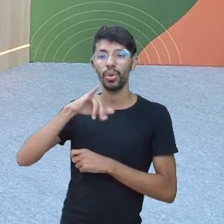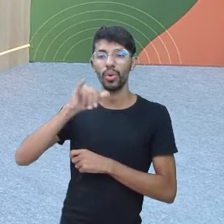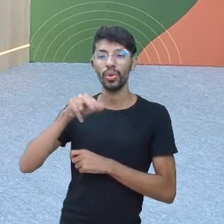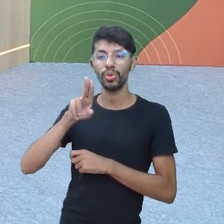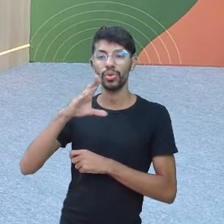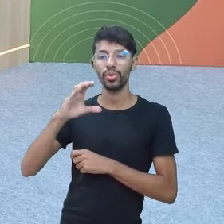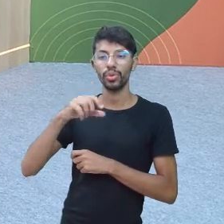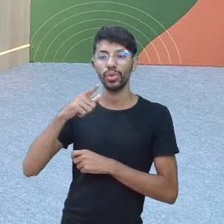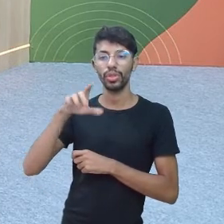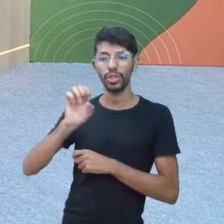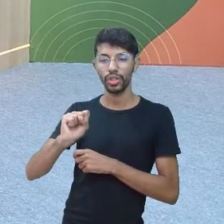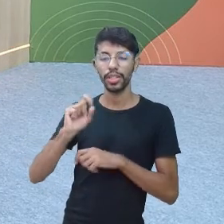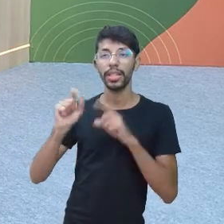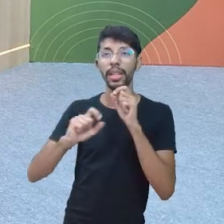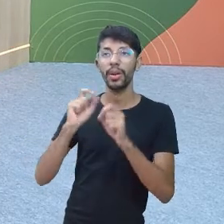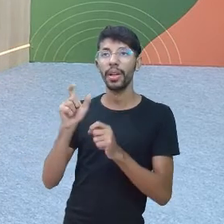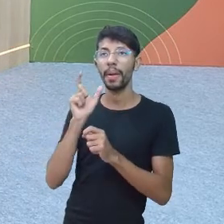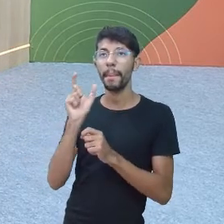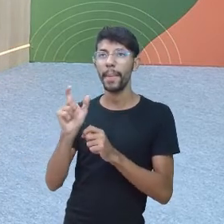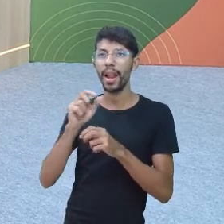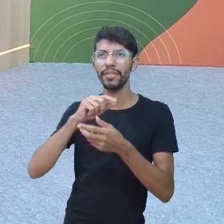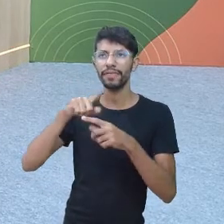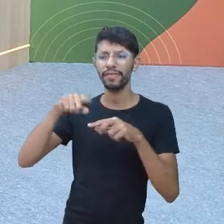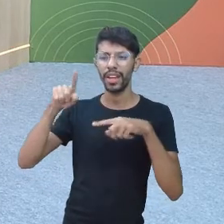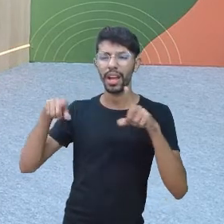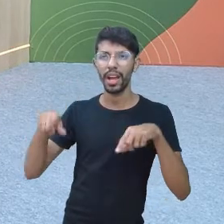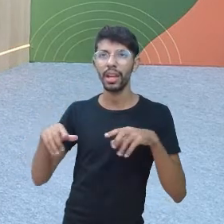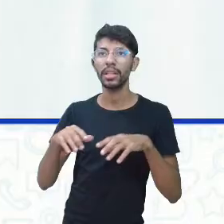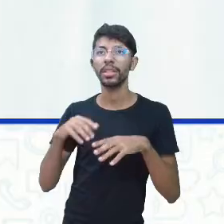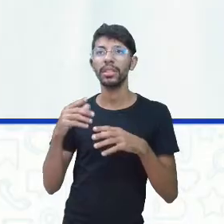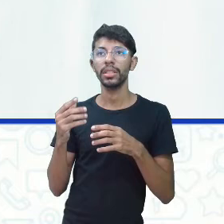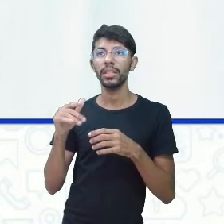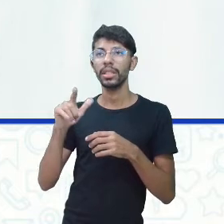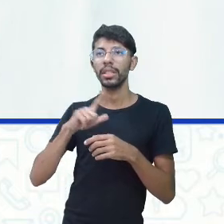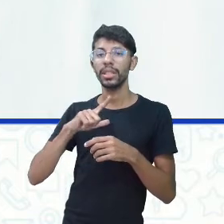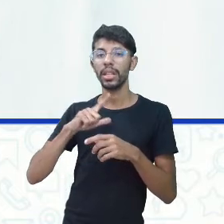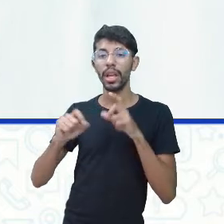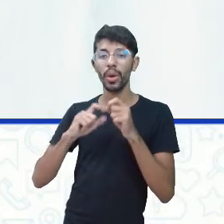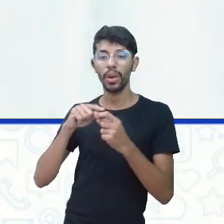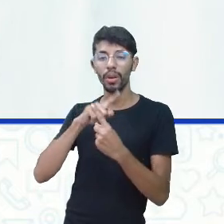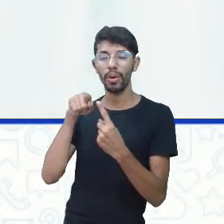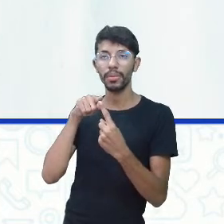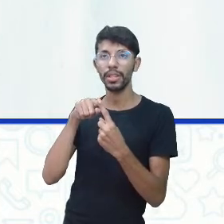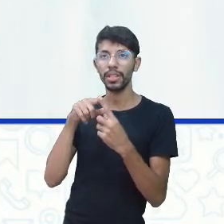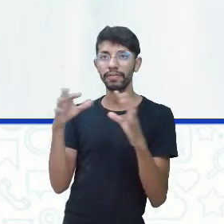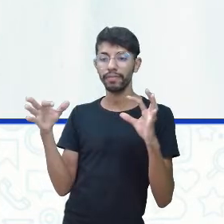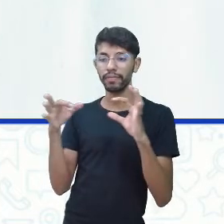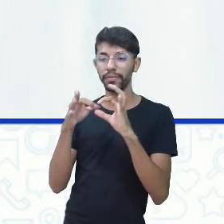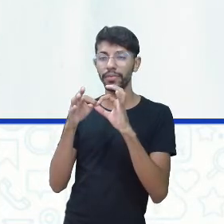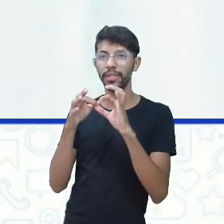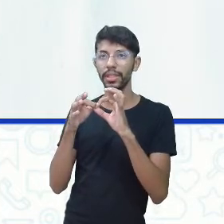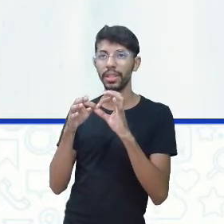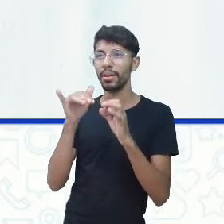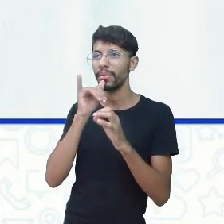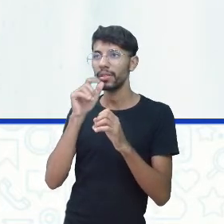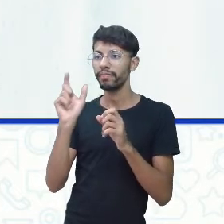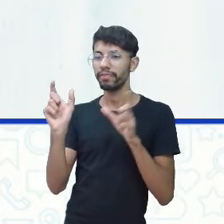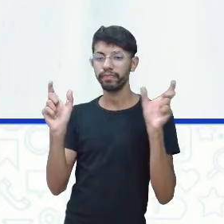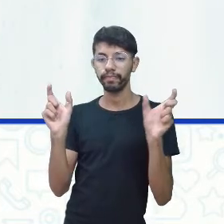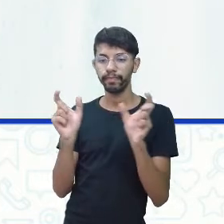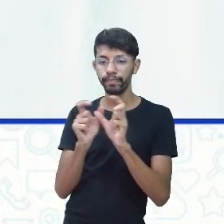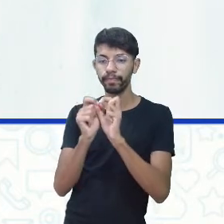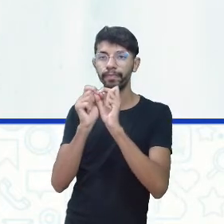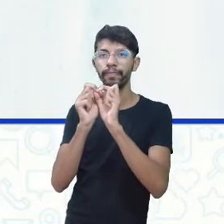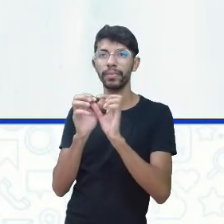falou aqui, são palavras invariáveis, né, que atuam como elemento de ligação entre termos semelhantes de uma oração